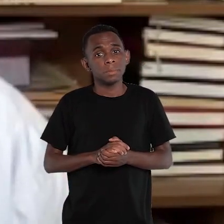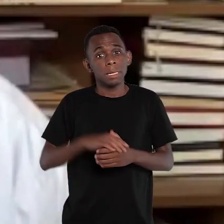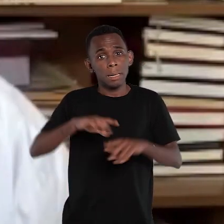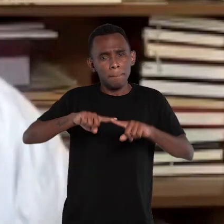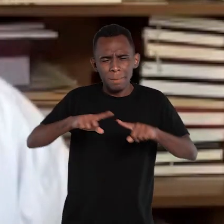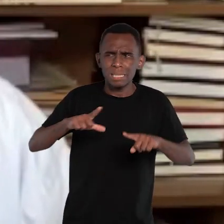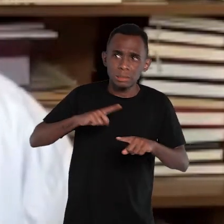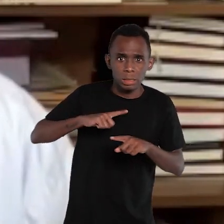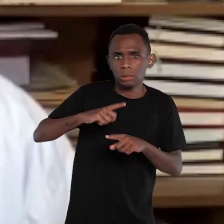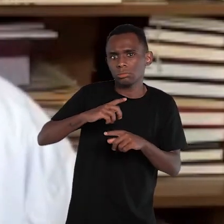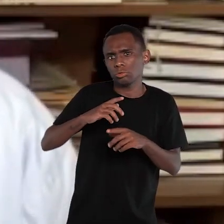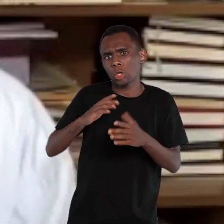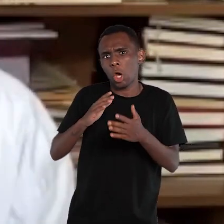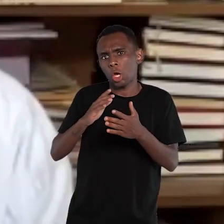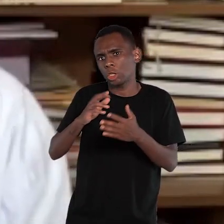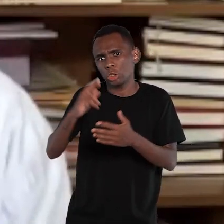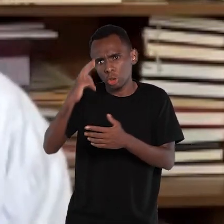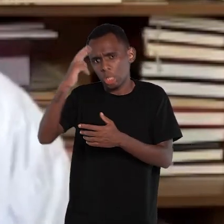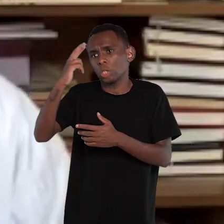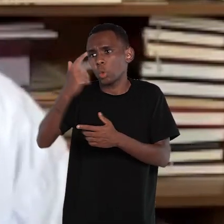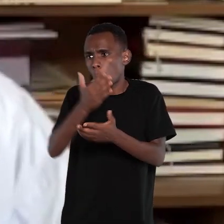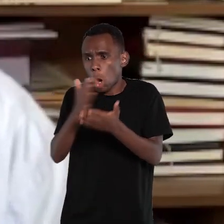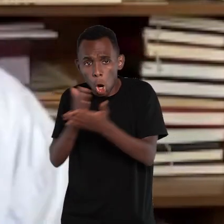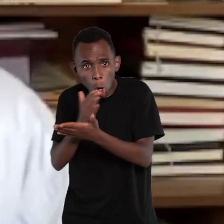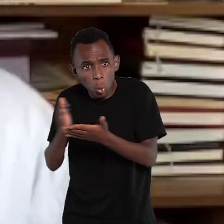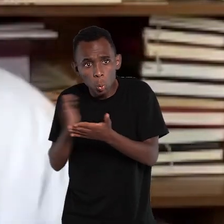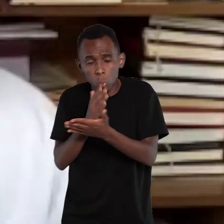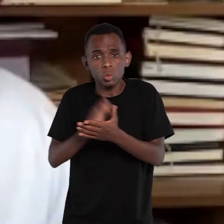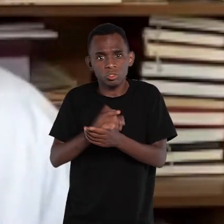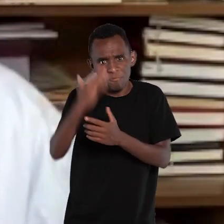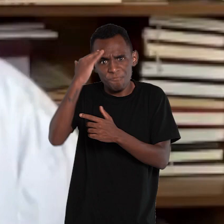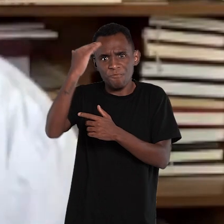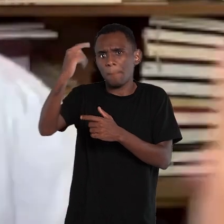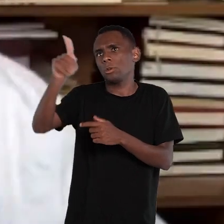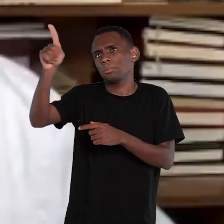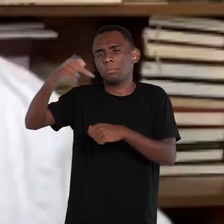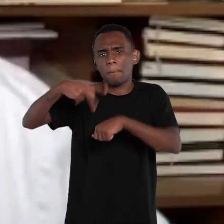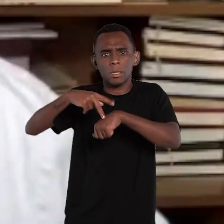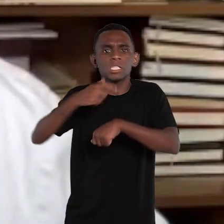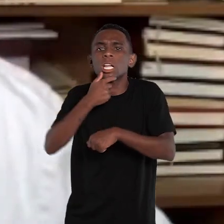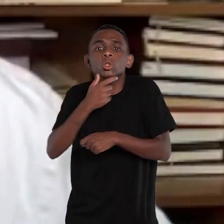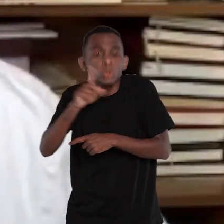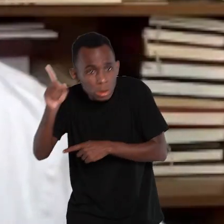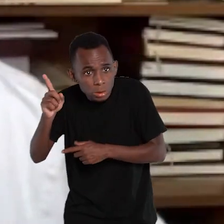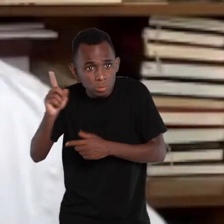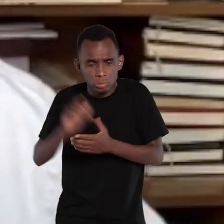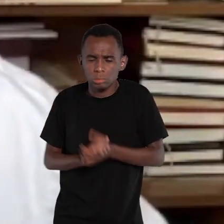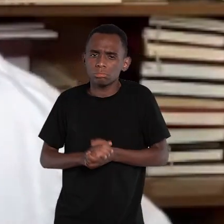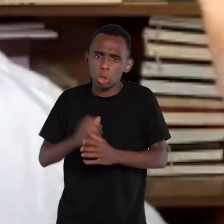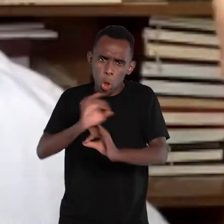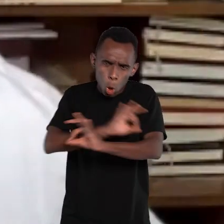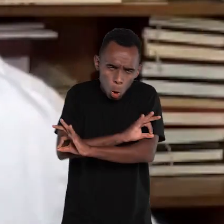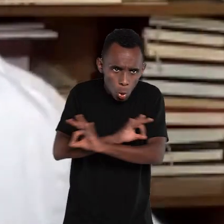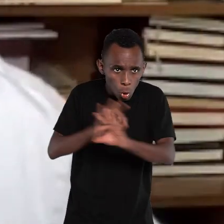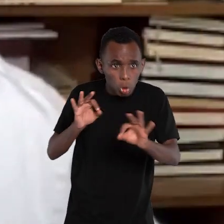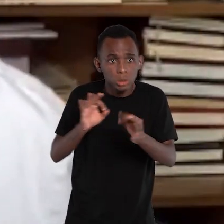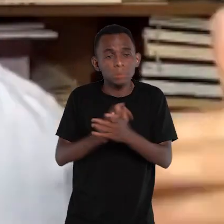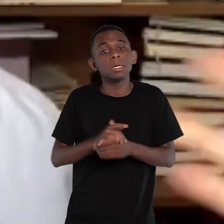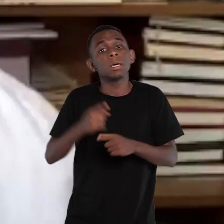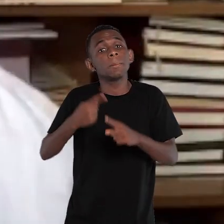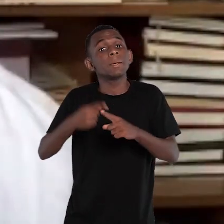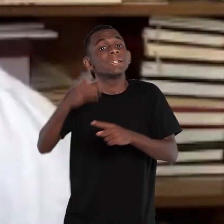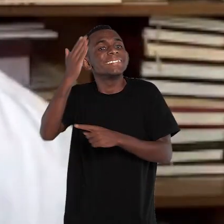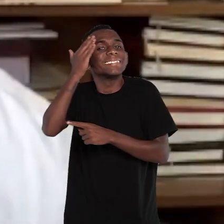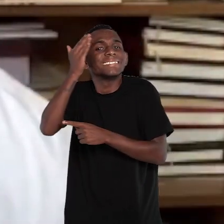talvez o Spielberg seja o outro que compreende isso, mas aí o Spielberg é num nível absurdo, porque